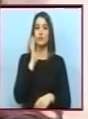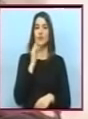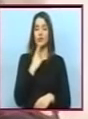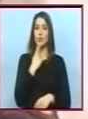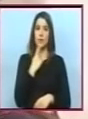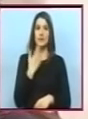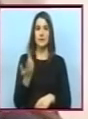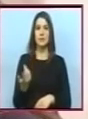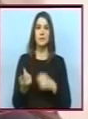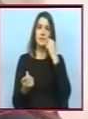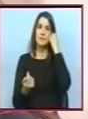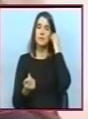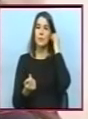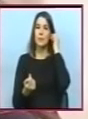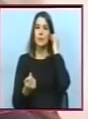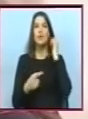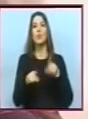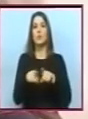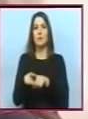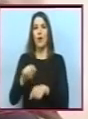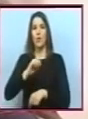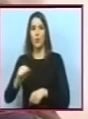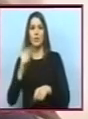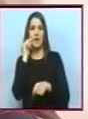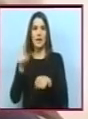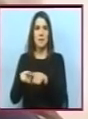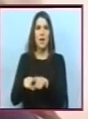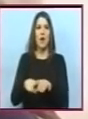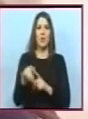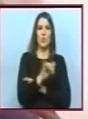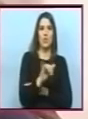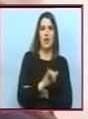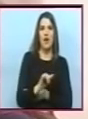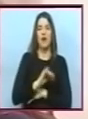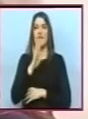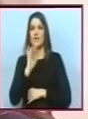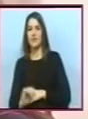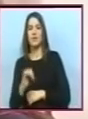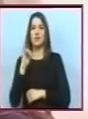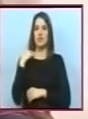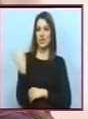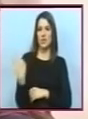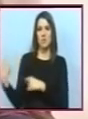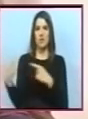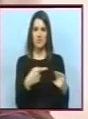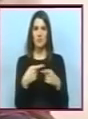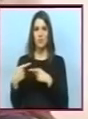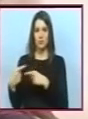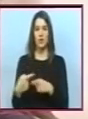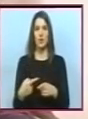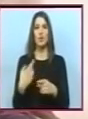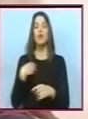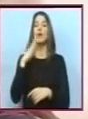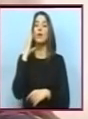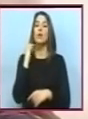Já assisti. Irmãos contra irmãos e cunhados e filhos... Eu acho que as pessoas às vezes precisam